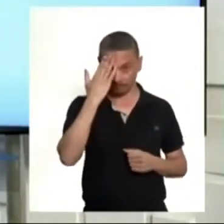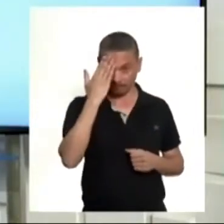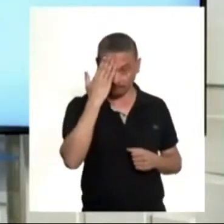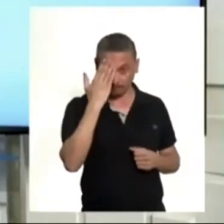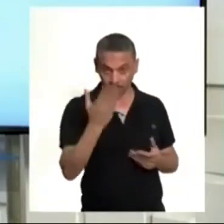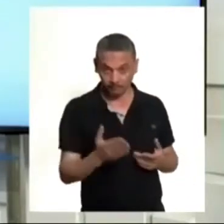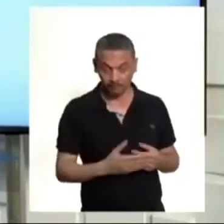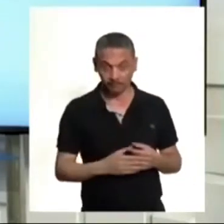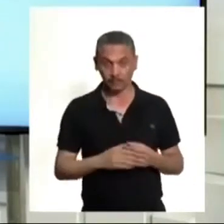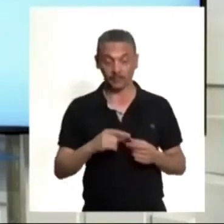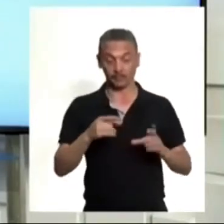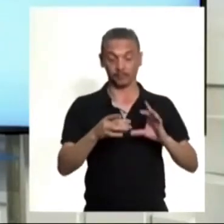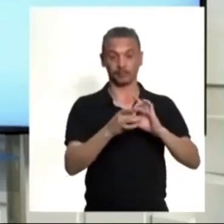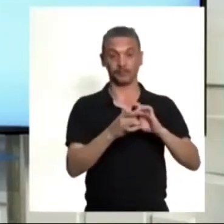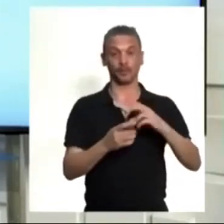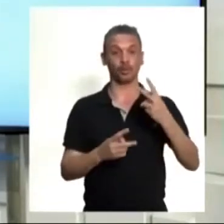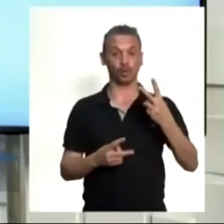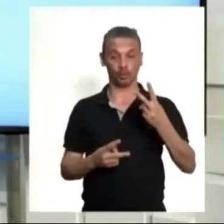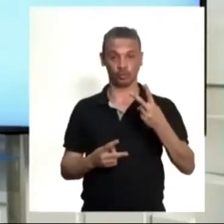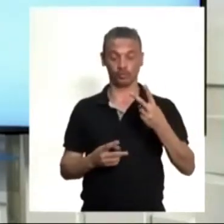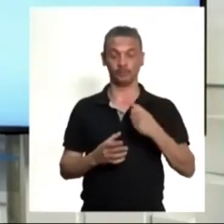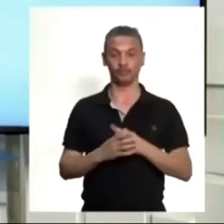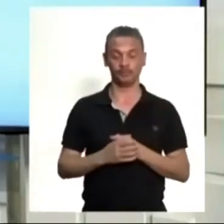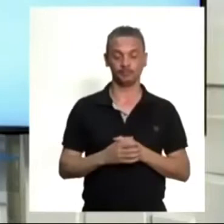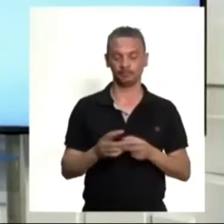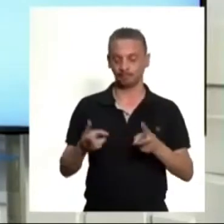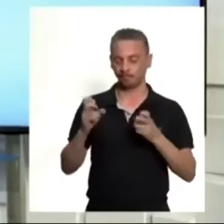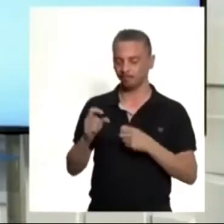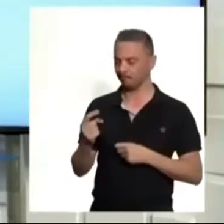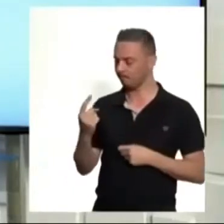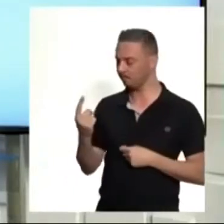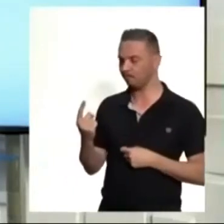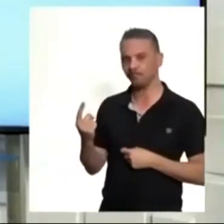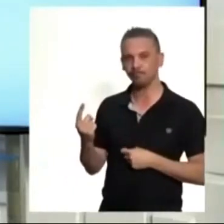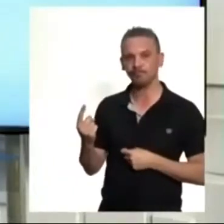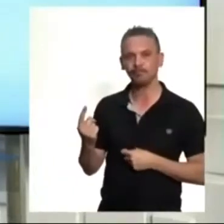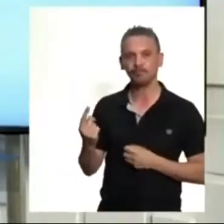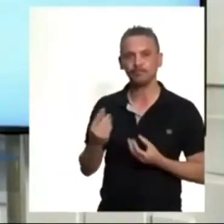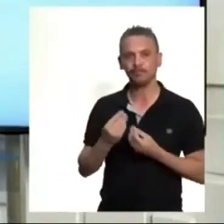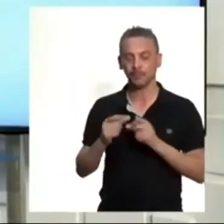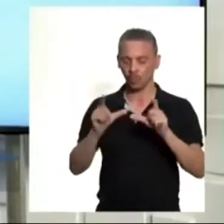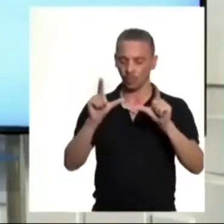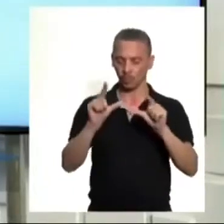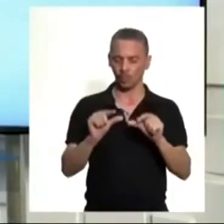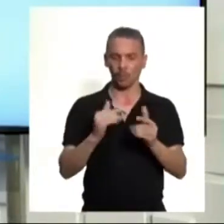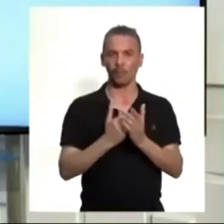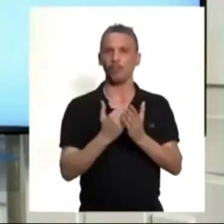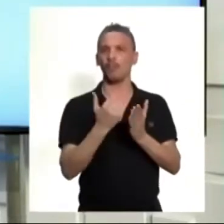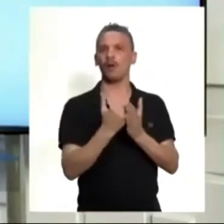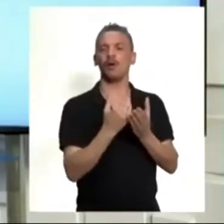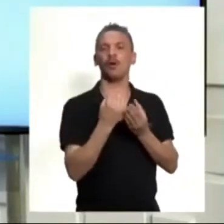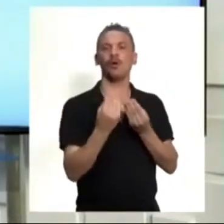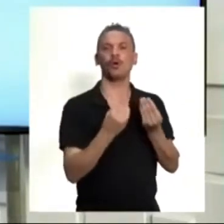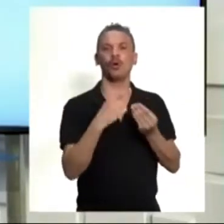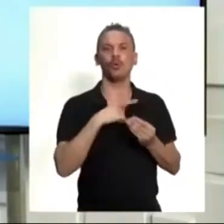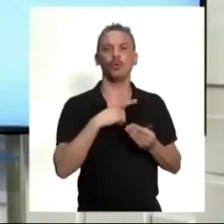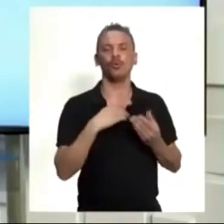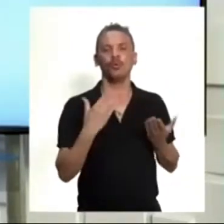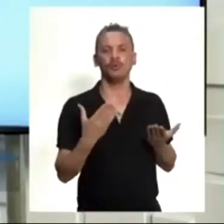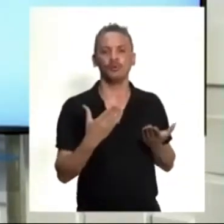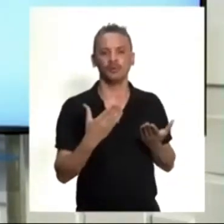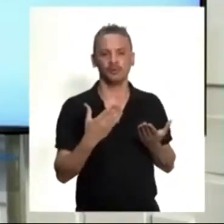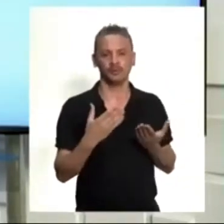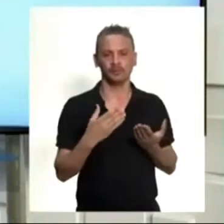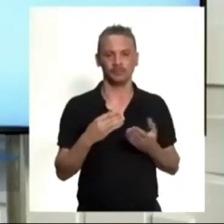Então você conecta dois elementos. Você percebe que um deles tem um potencial de redução maior. Você fala, mas como é que é esse potencial de redução? Isso vai ser